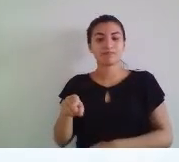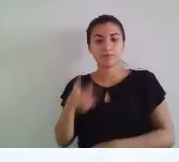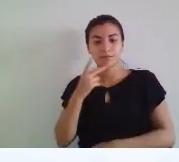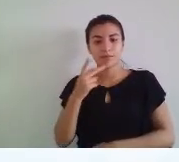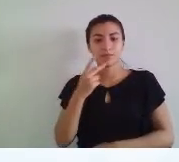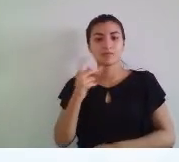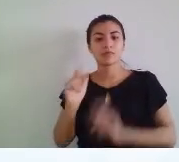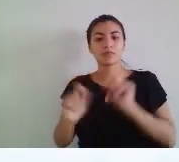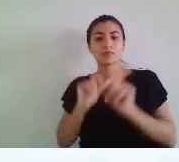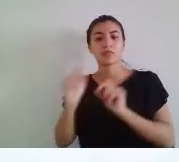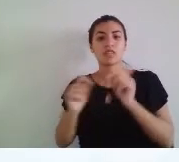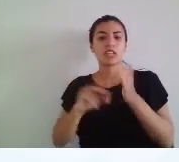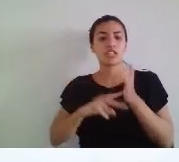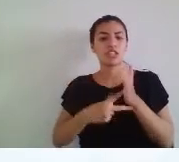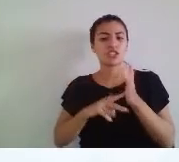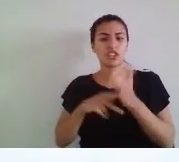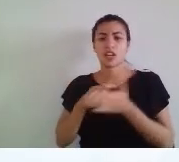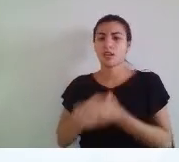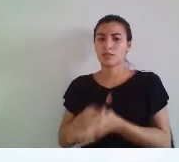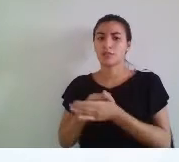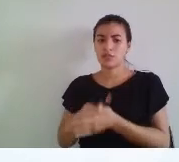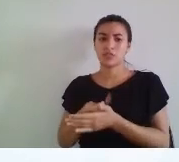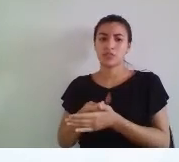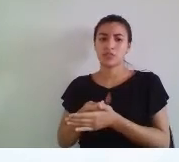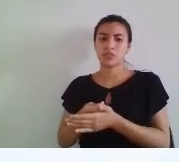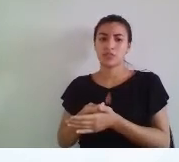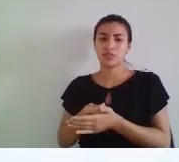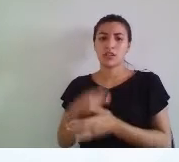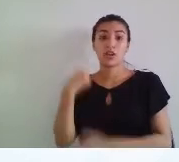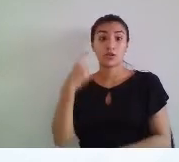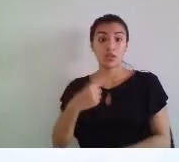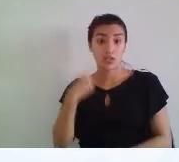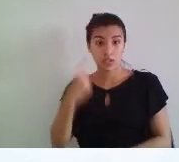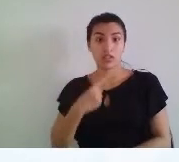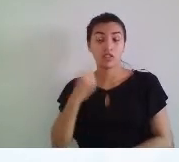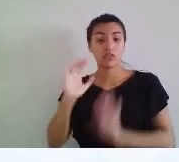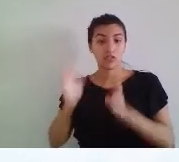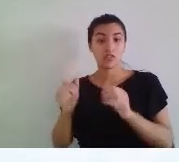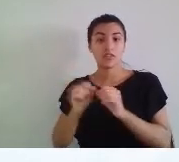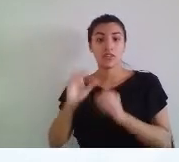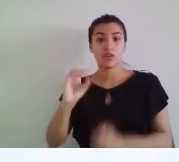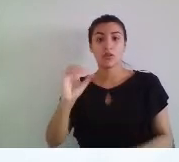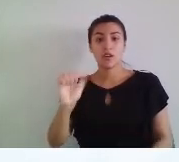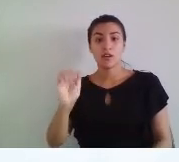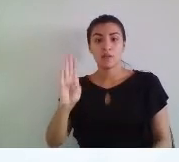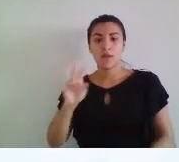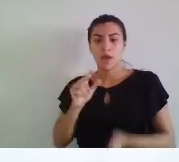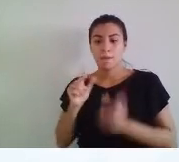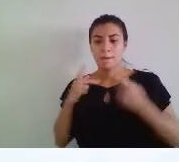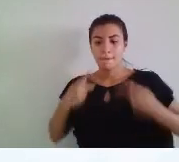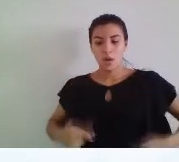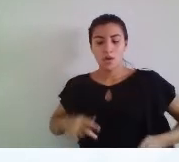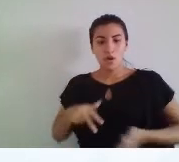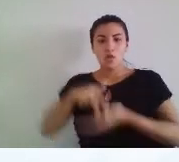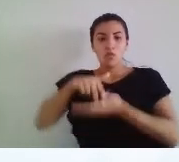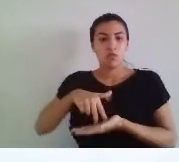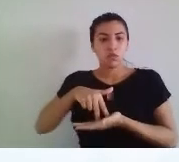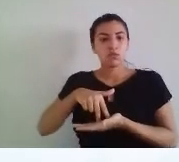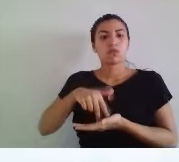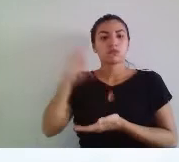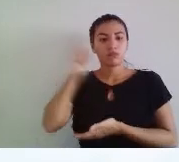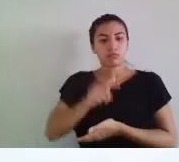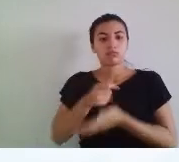para o sindicato, exigir, cobrar. A advocacia tem feito isso, a OAB tem se posicionado muito firmemente para